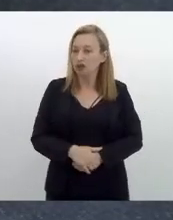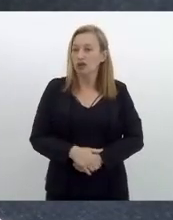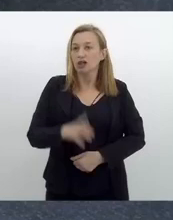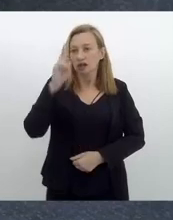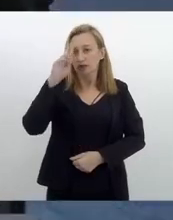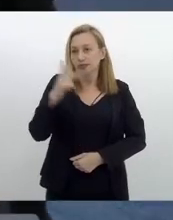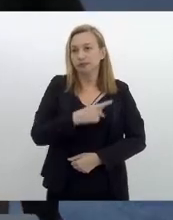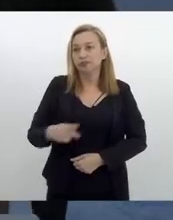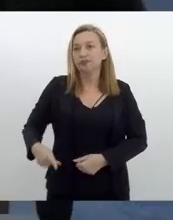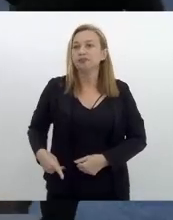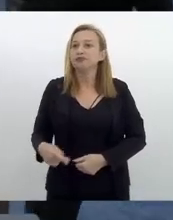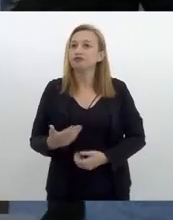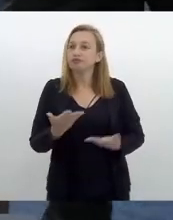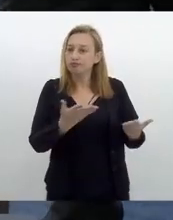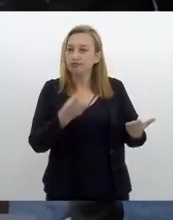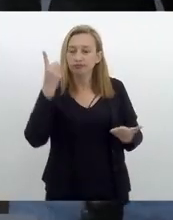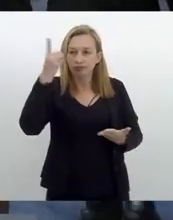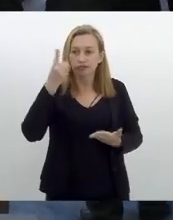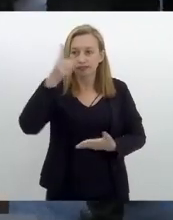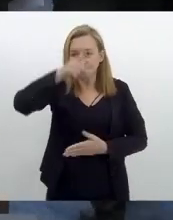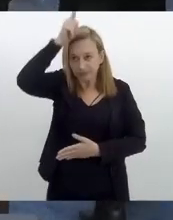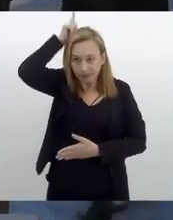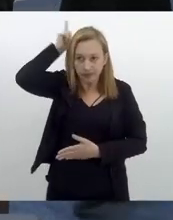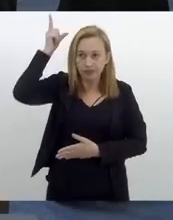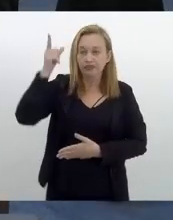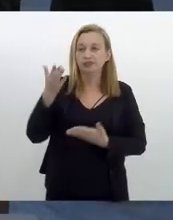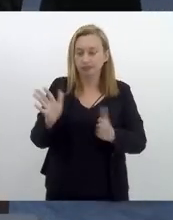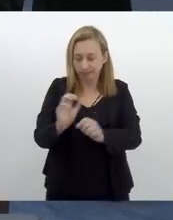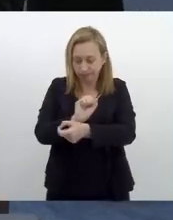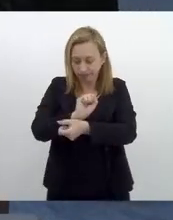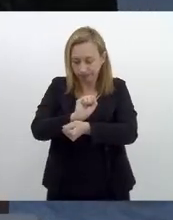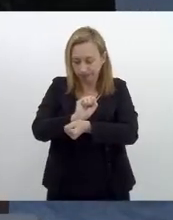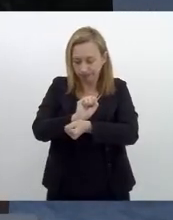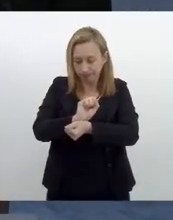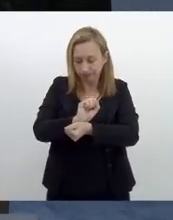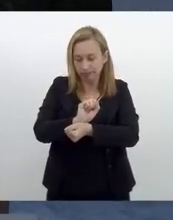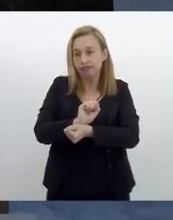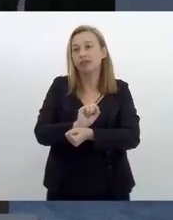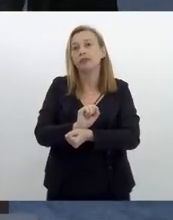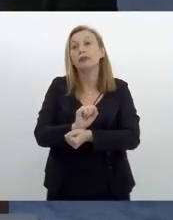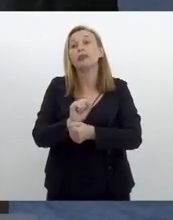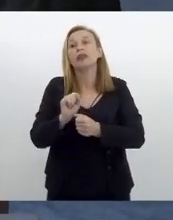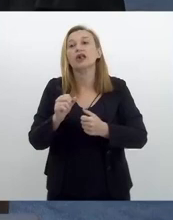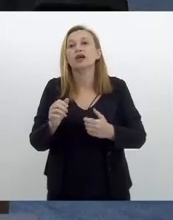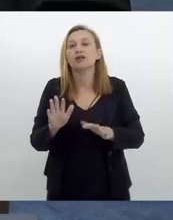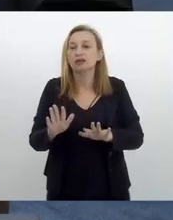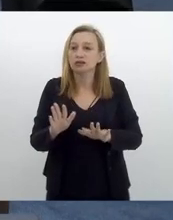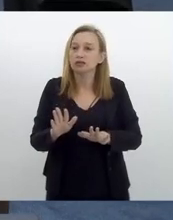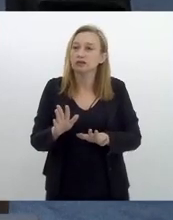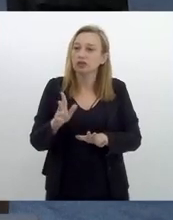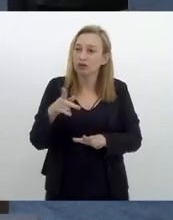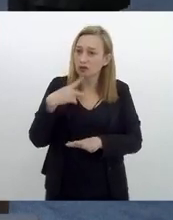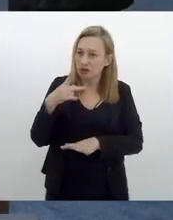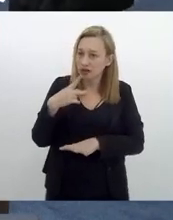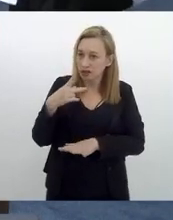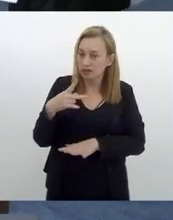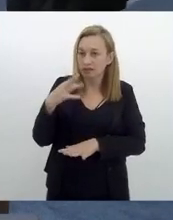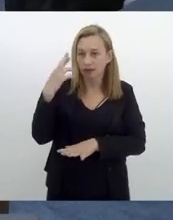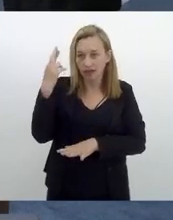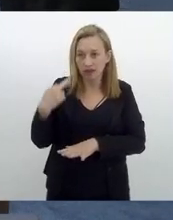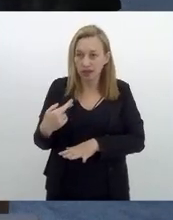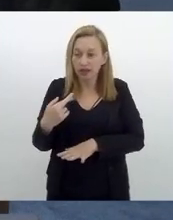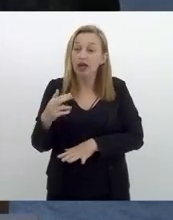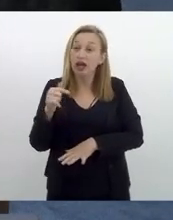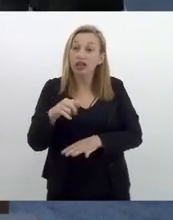Presidente. Deputado Luiz, relação a... Deputado Luiz, deixa eu dizer aqui. O mesmo princípio valeu para a Renata. Aqui